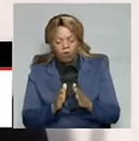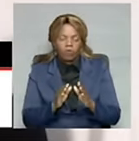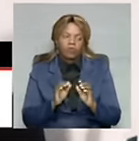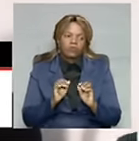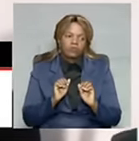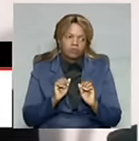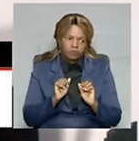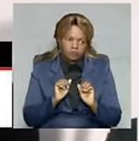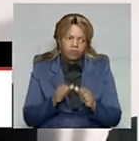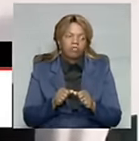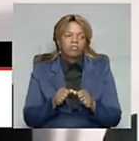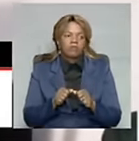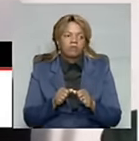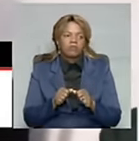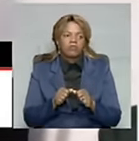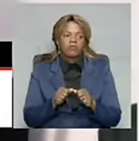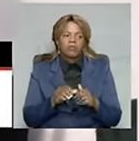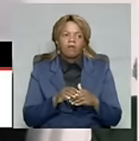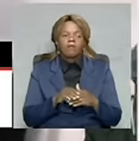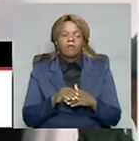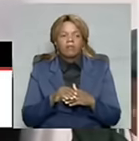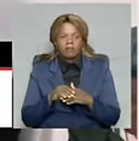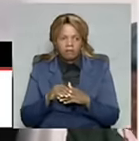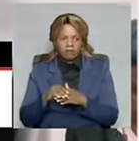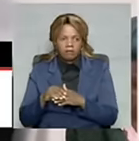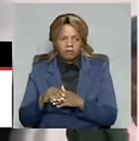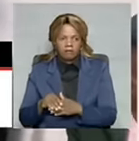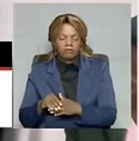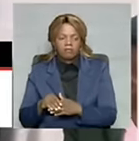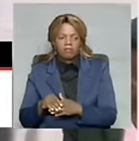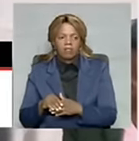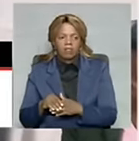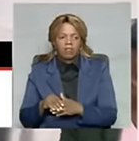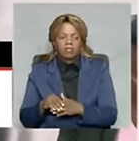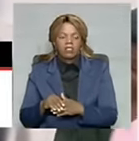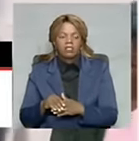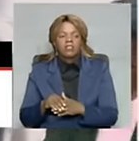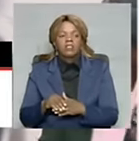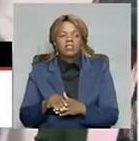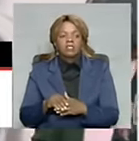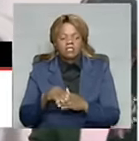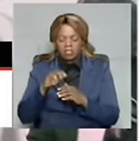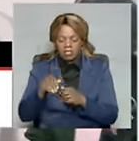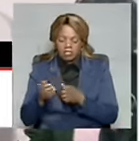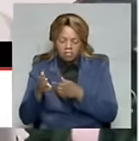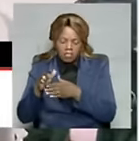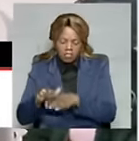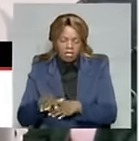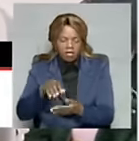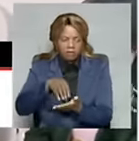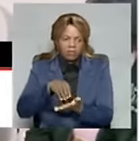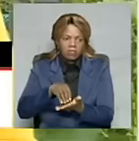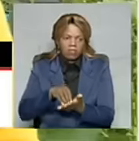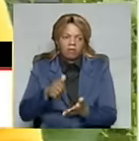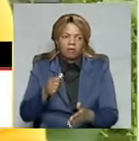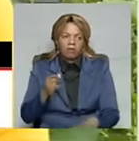outras diligências, e onde eles adiantaram que provavelmente o funeral seria no município do Bailundo. Então,